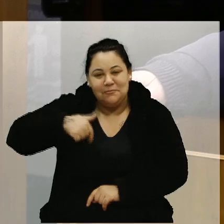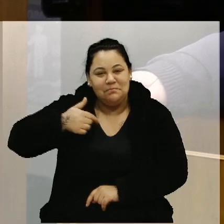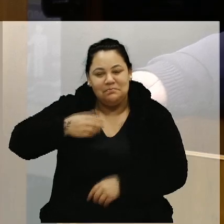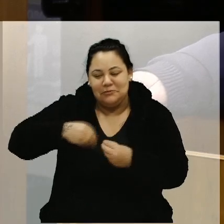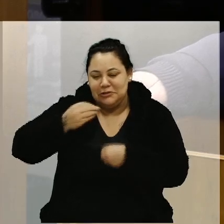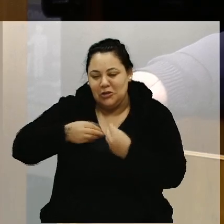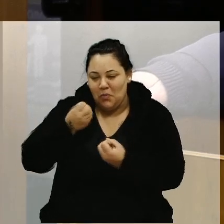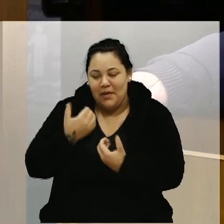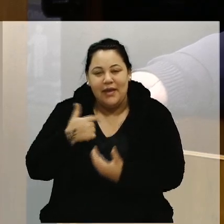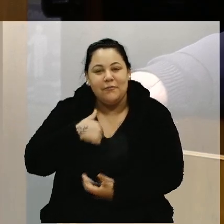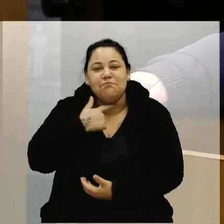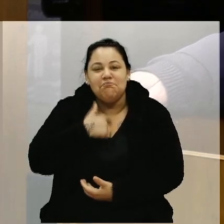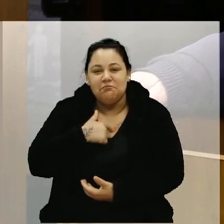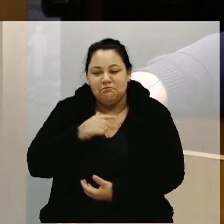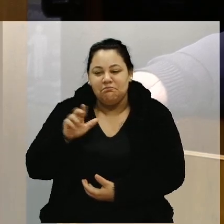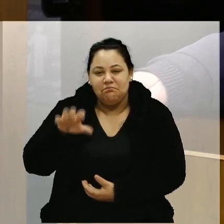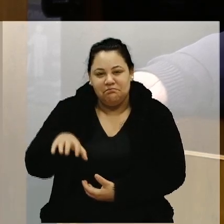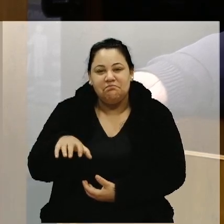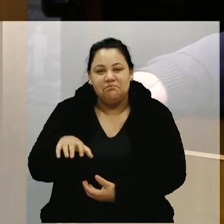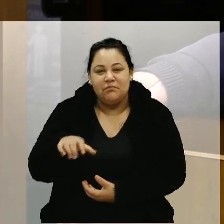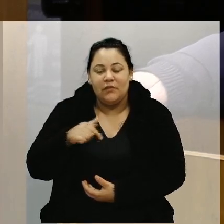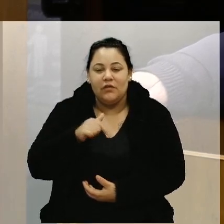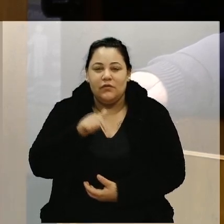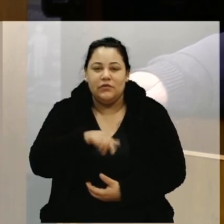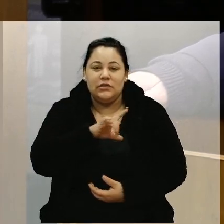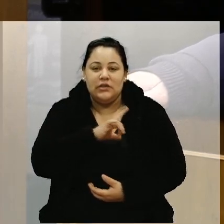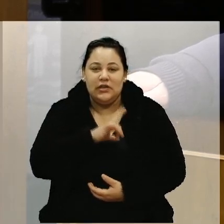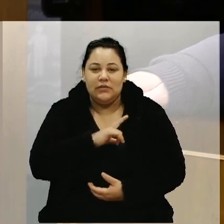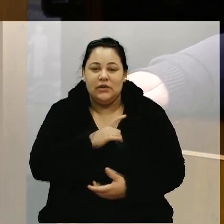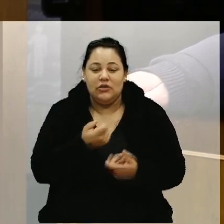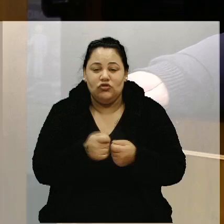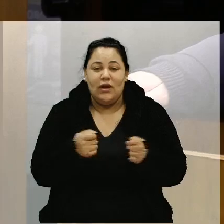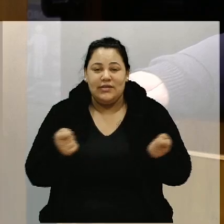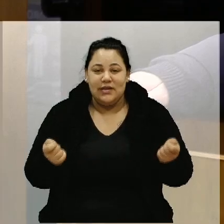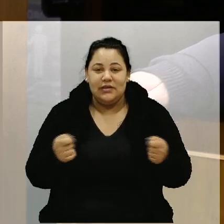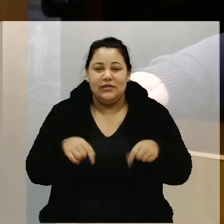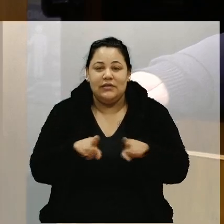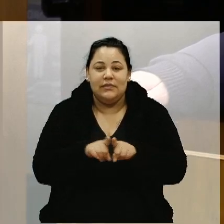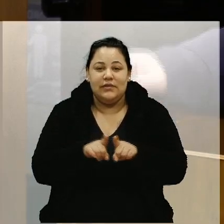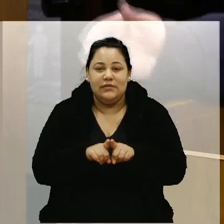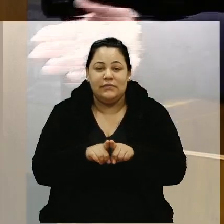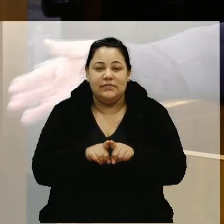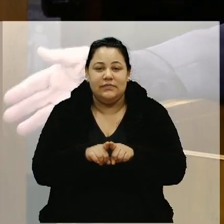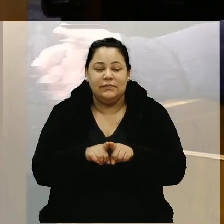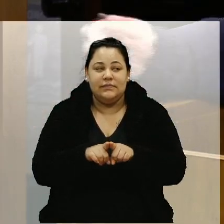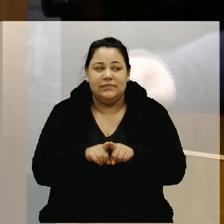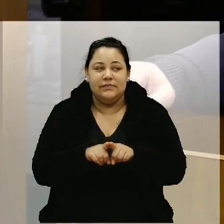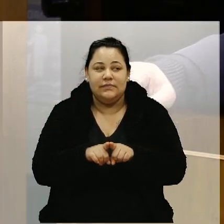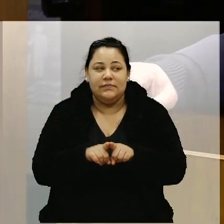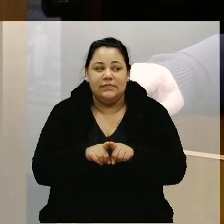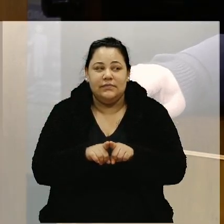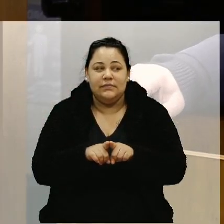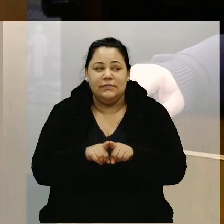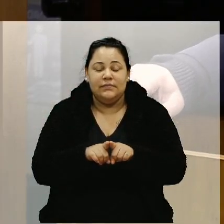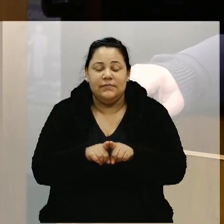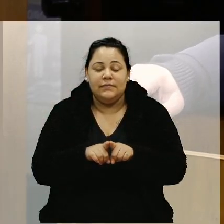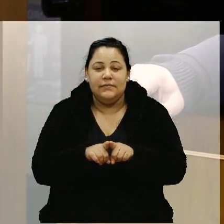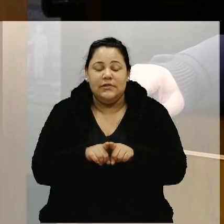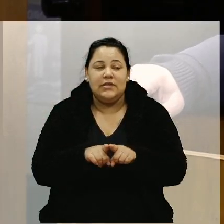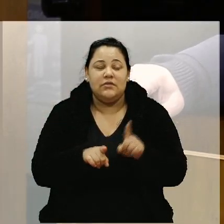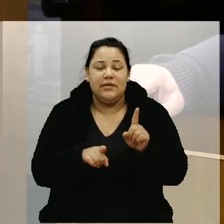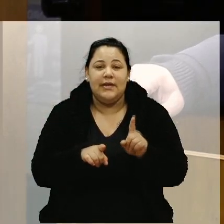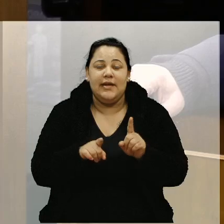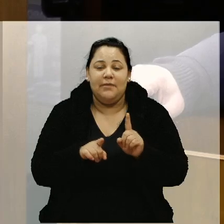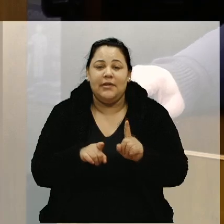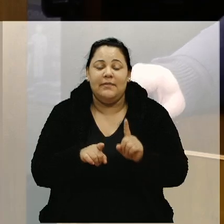passar ali. E ali você tem lá uma churrascaria, você tem lá o abastecimento da gasolina, você tem um